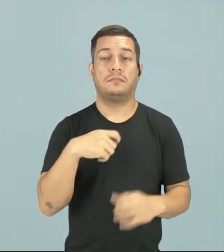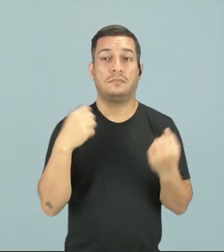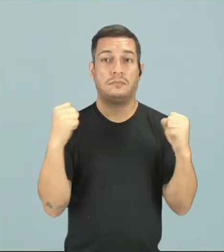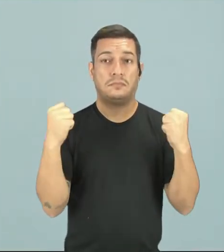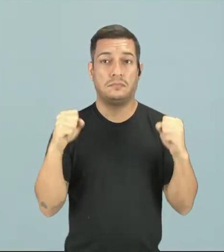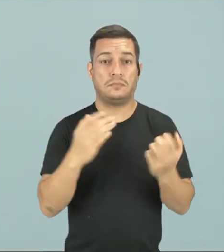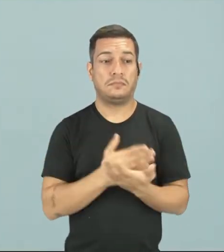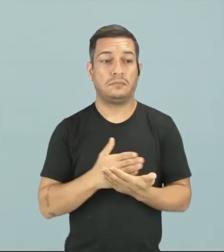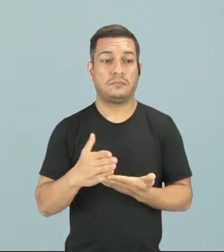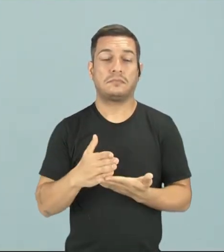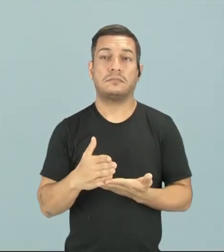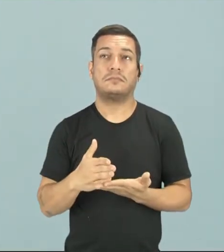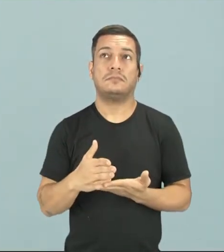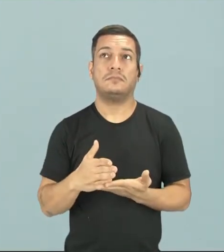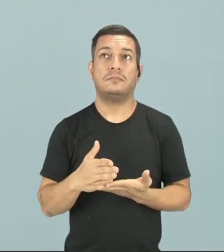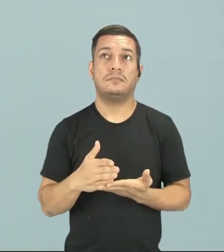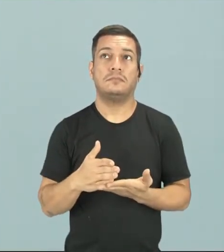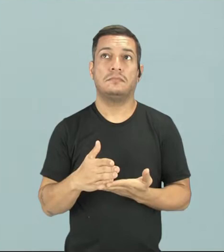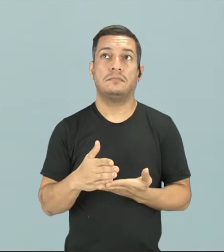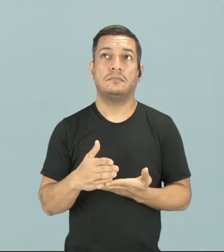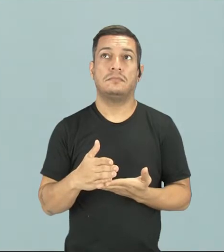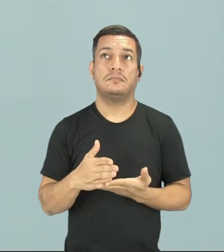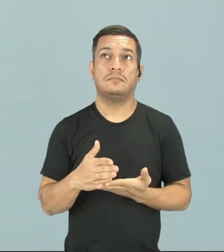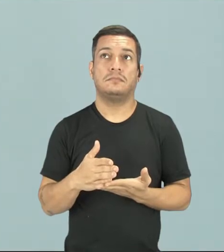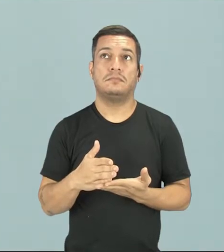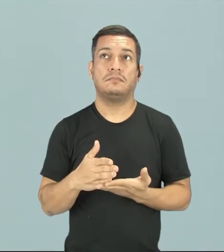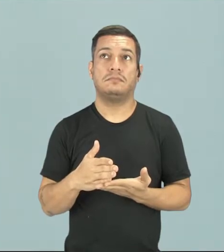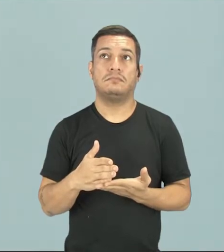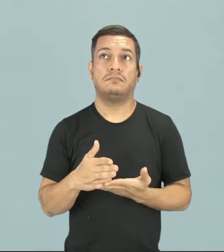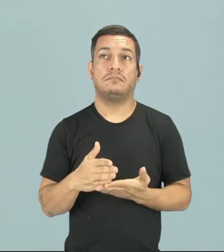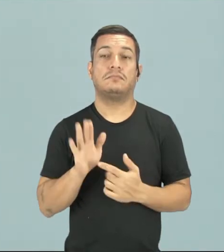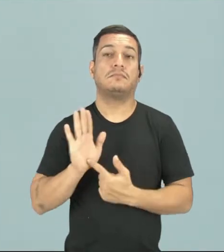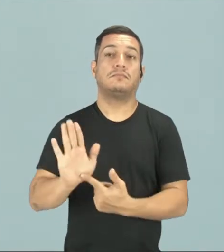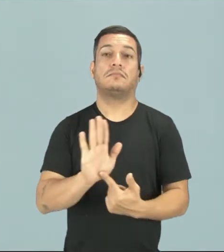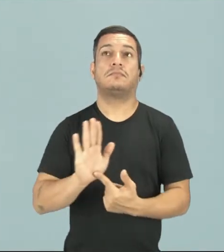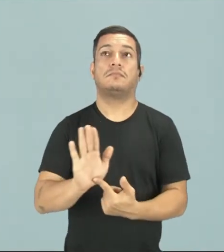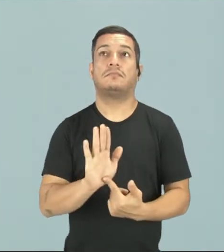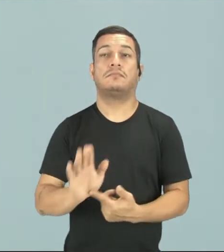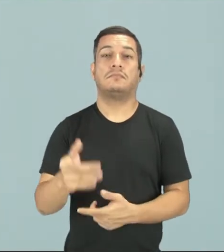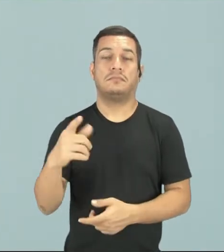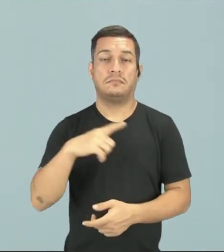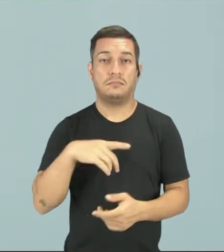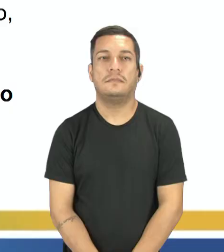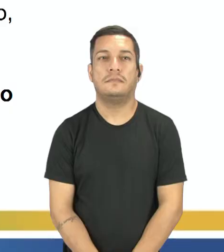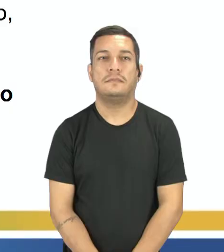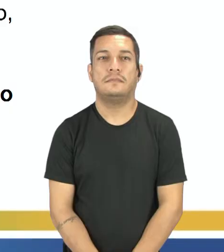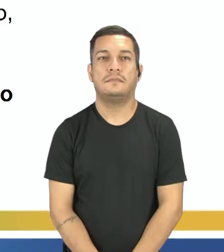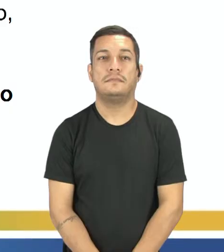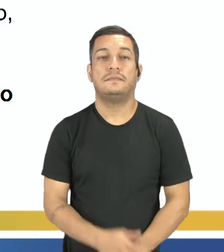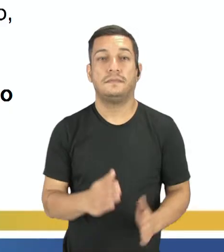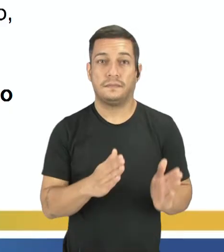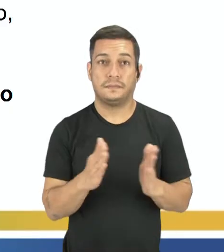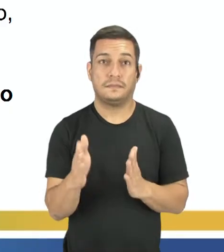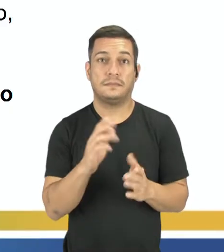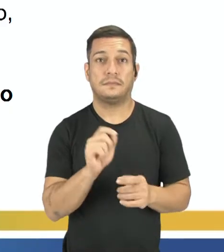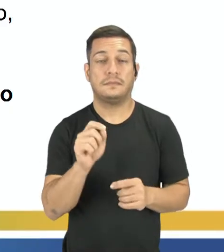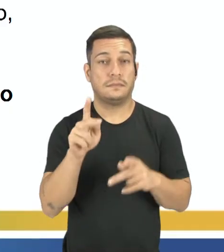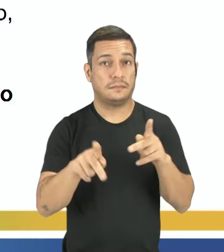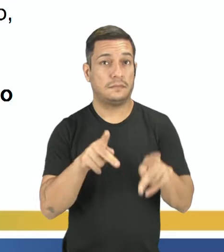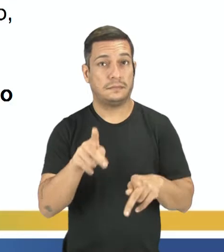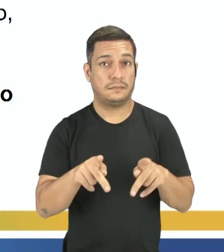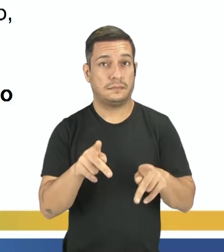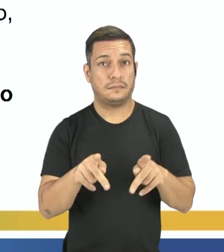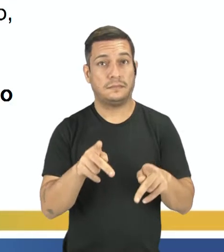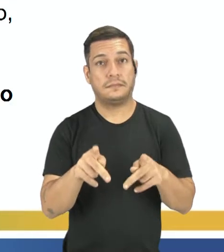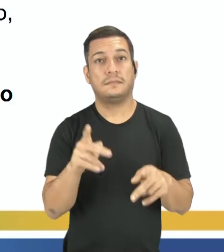física começa a mostrar a cara que ela tem hoje, No período da tendência